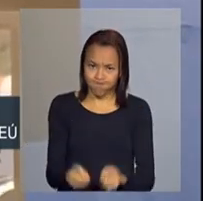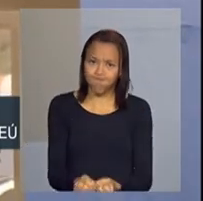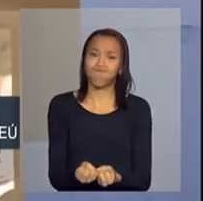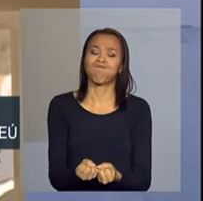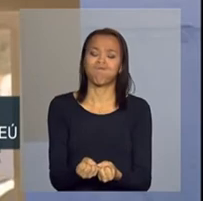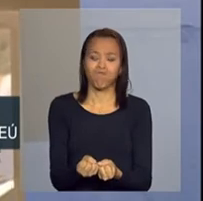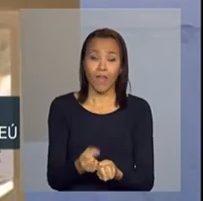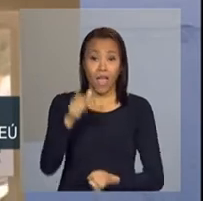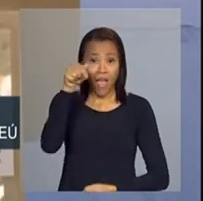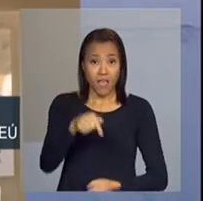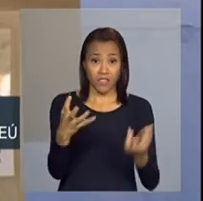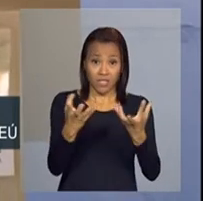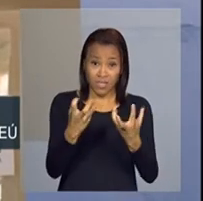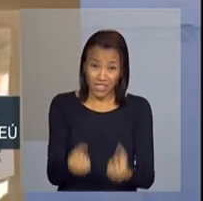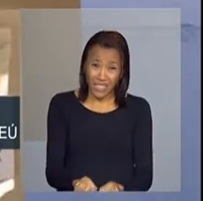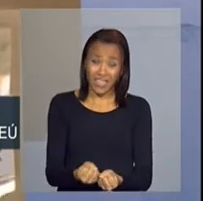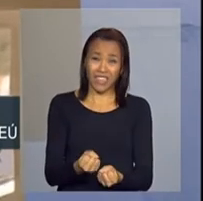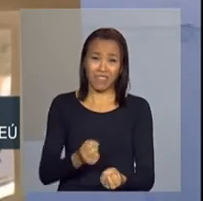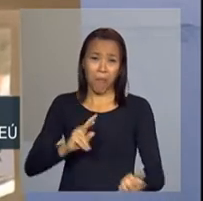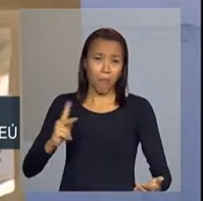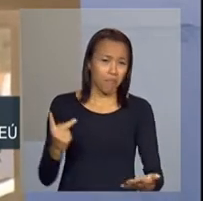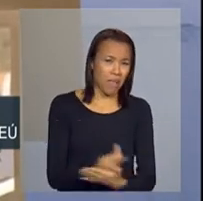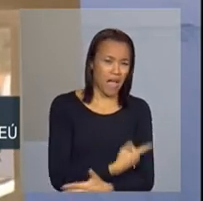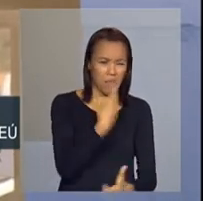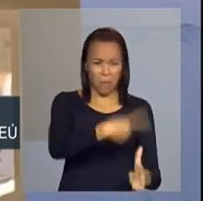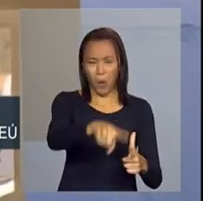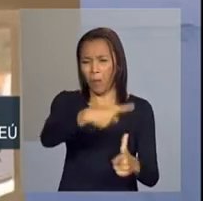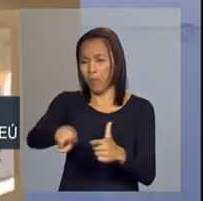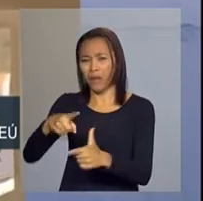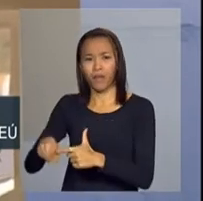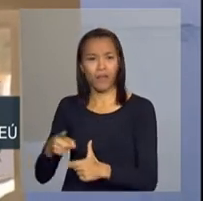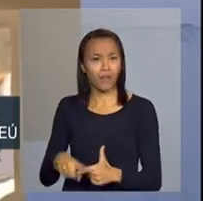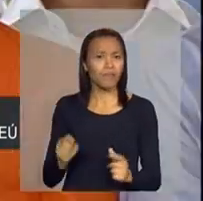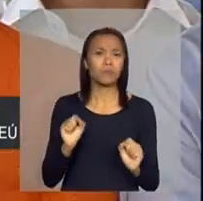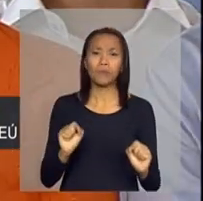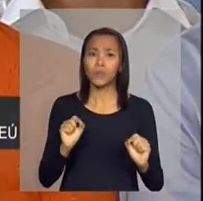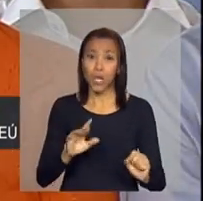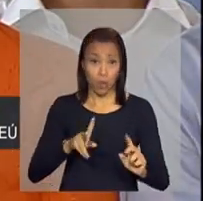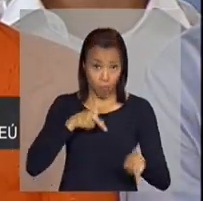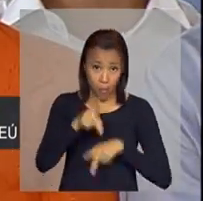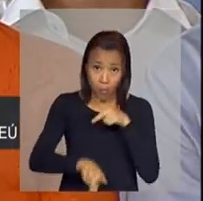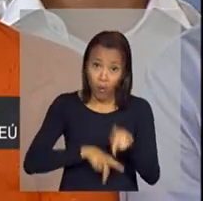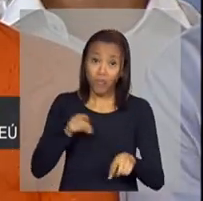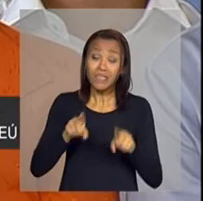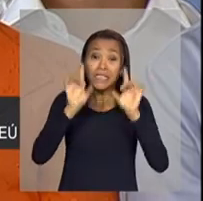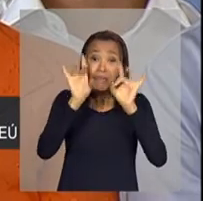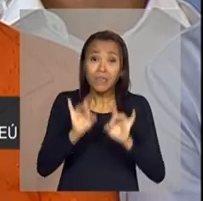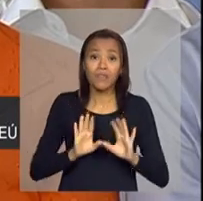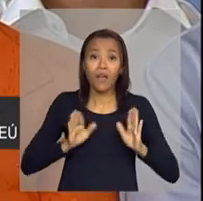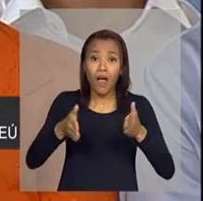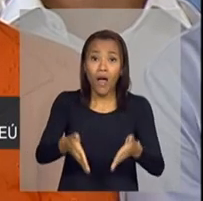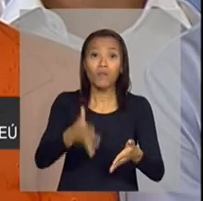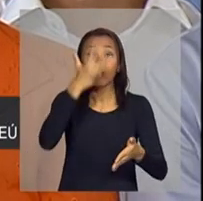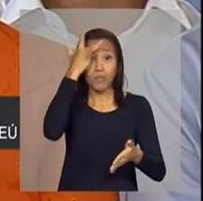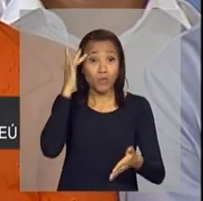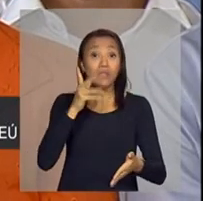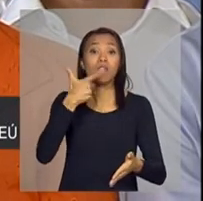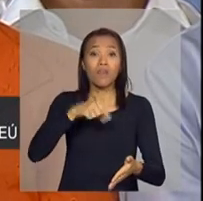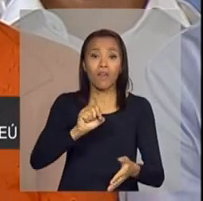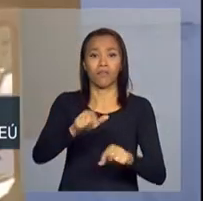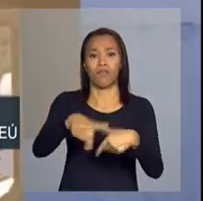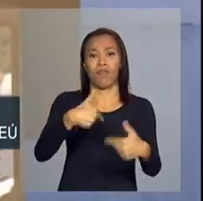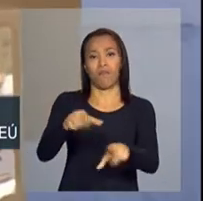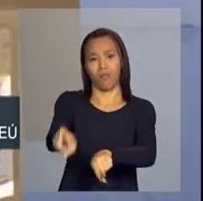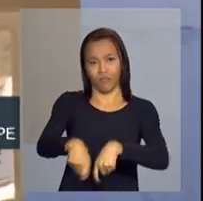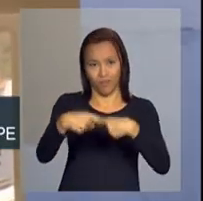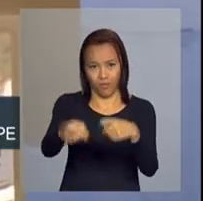Uma seca que tem trazido um prejuízo muito grande para o nosso povo e, em especial, os trabalhadores e trabalhadoras rurais.